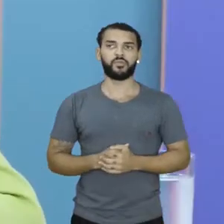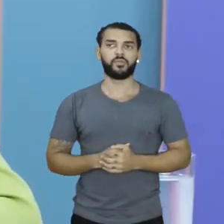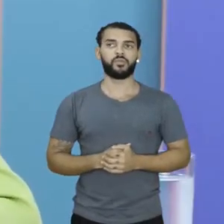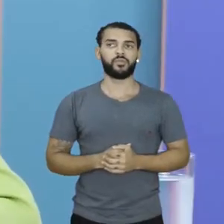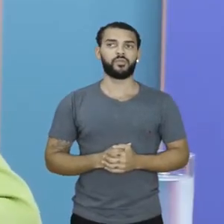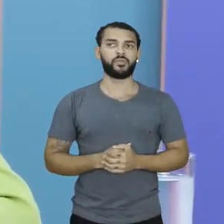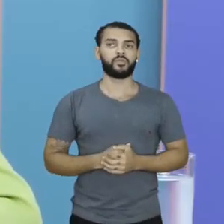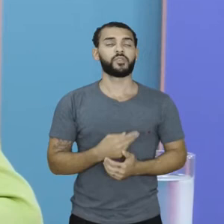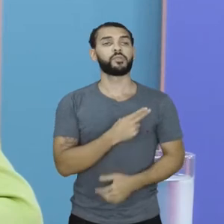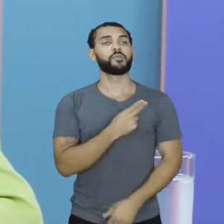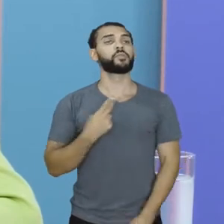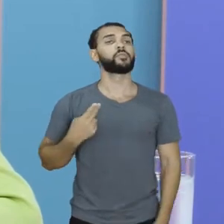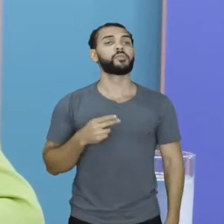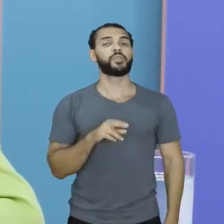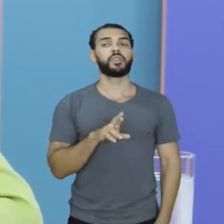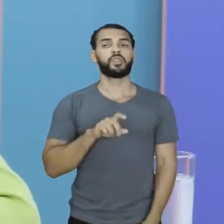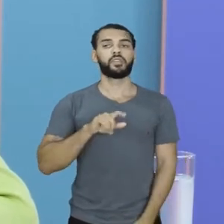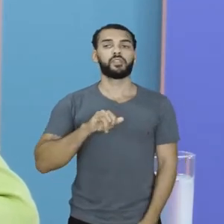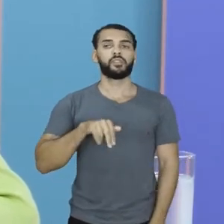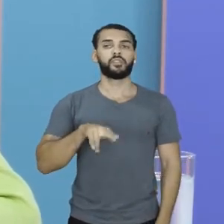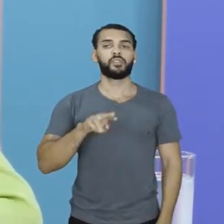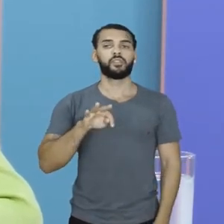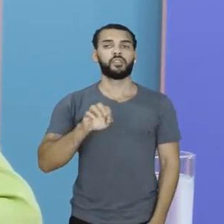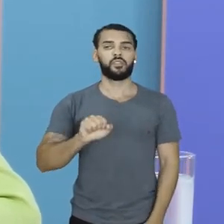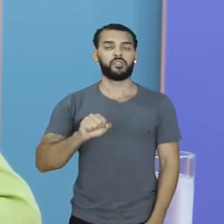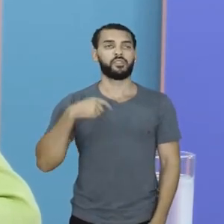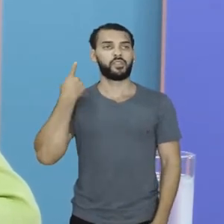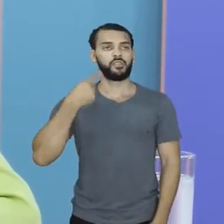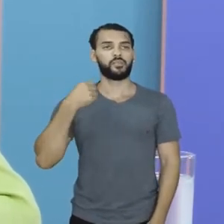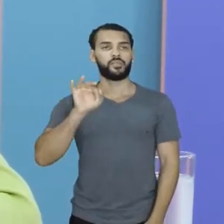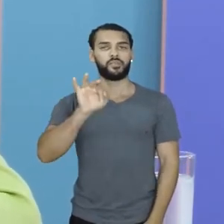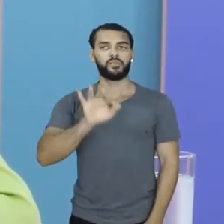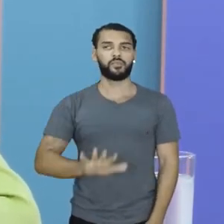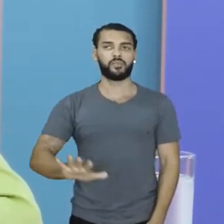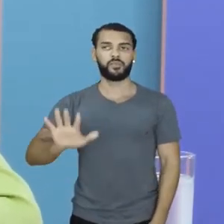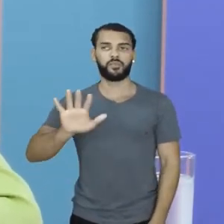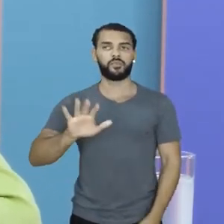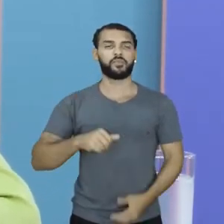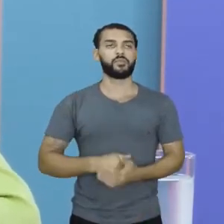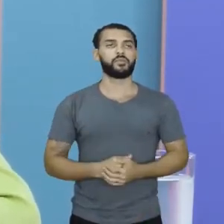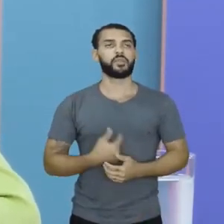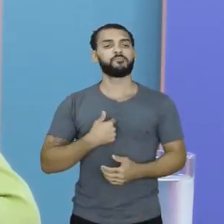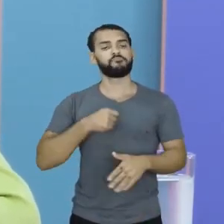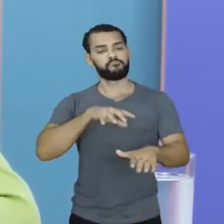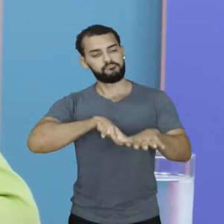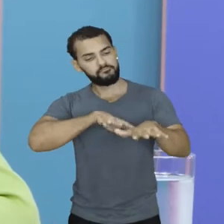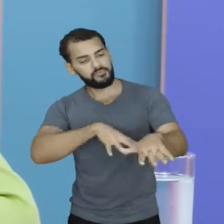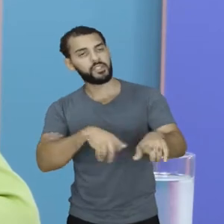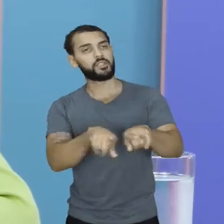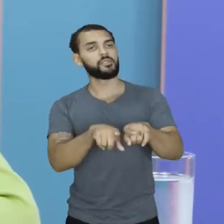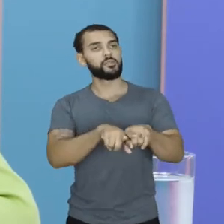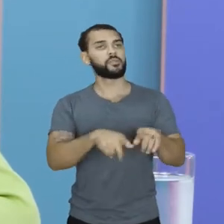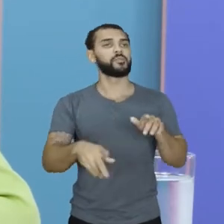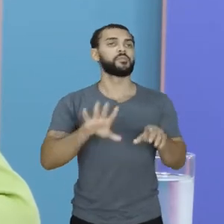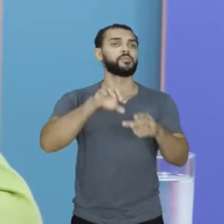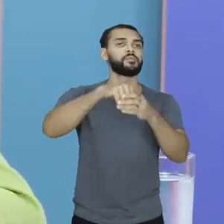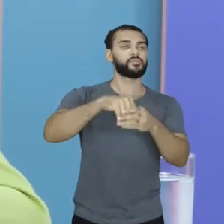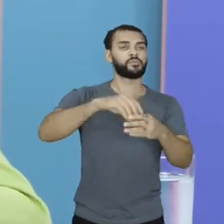Sou Reginete Bispo, deputada federal, militante do Partido dos